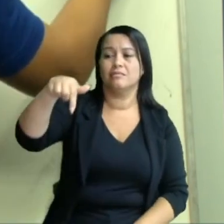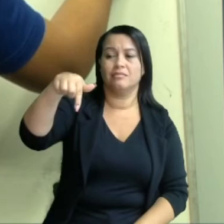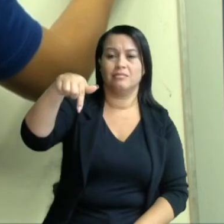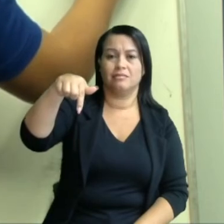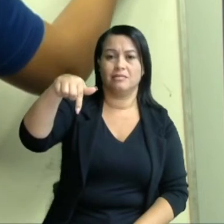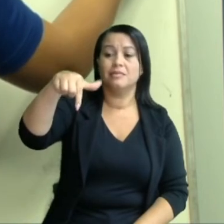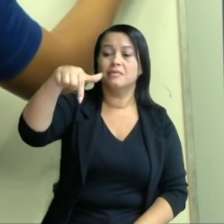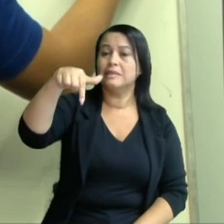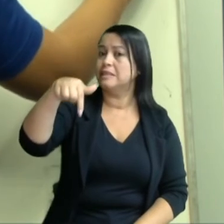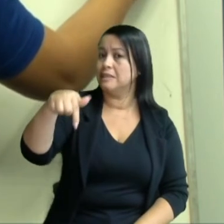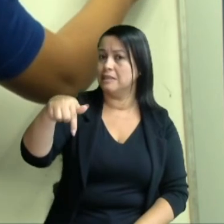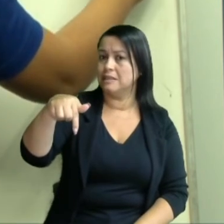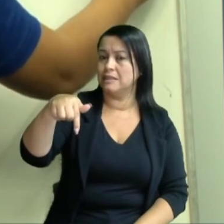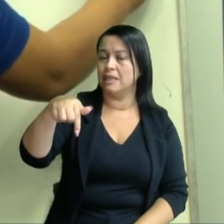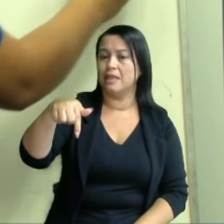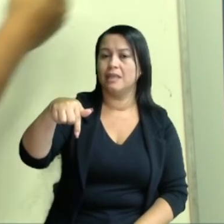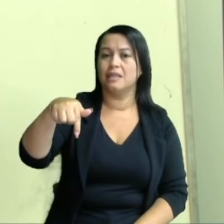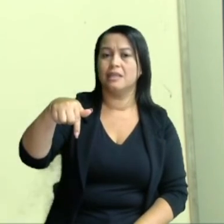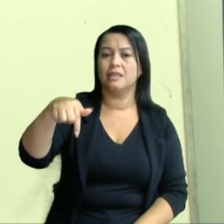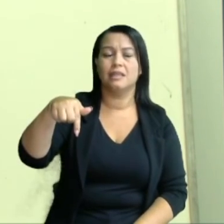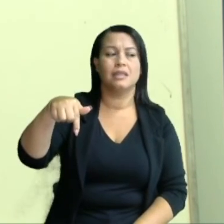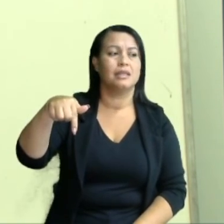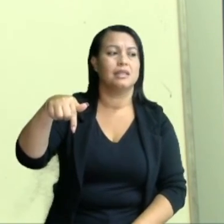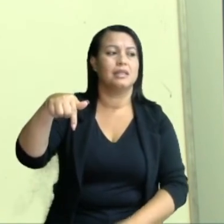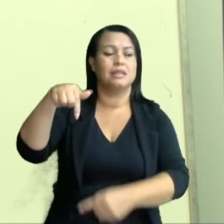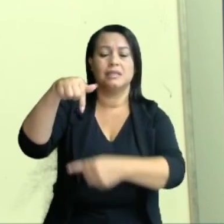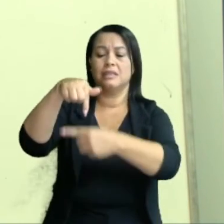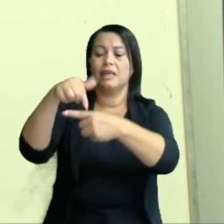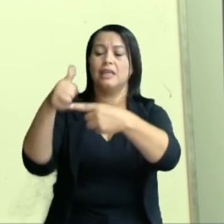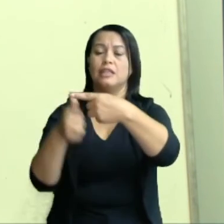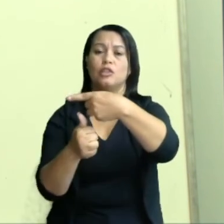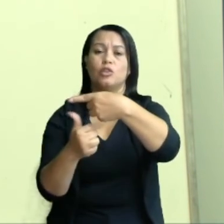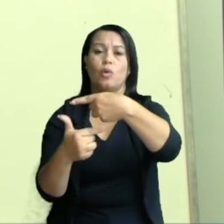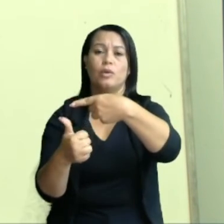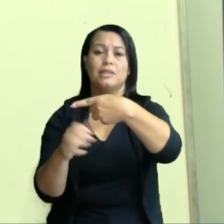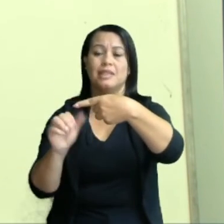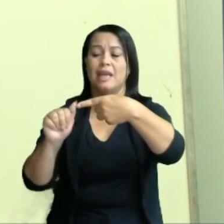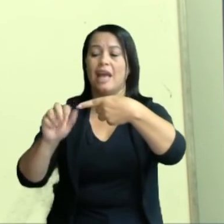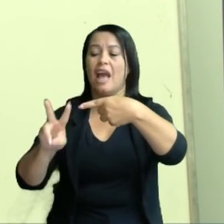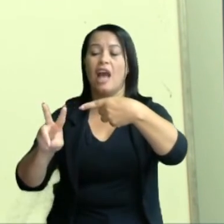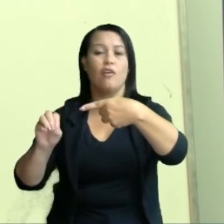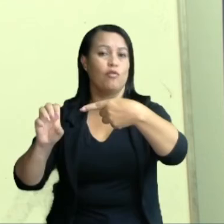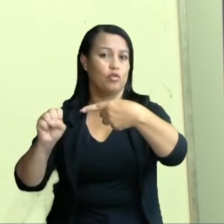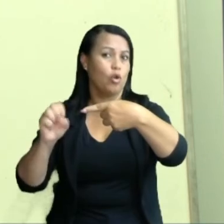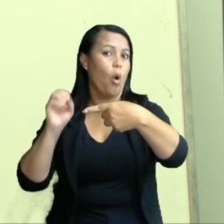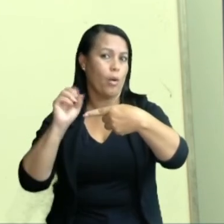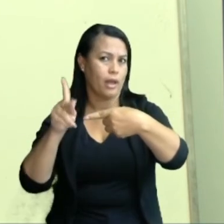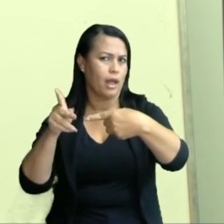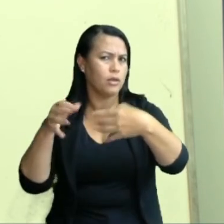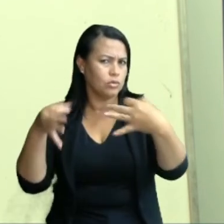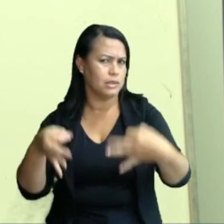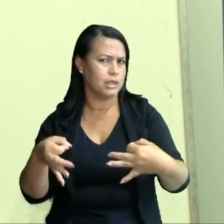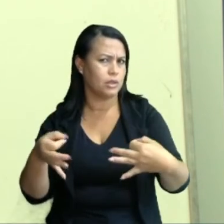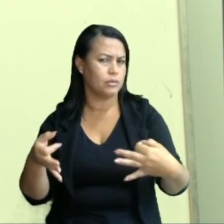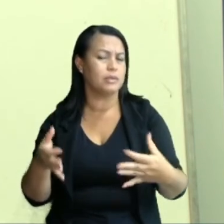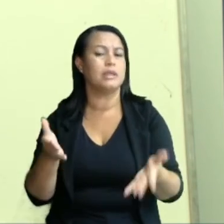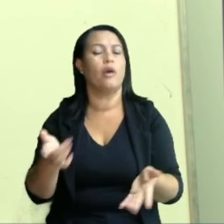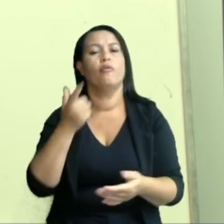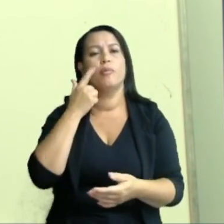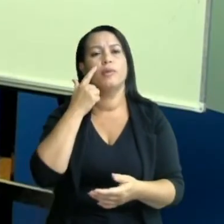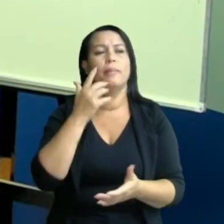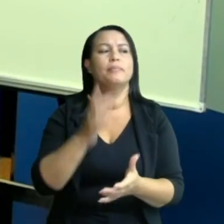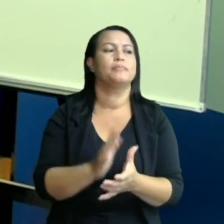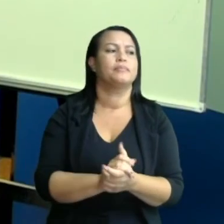7. 7, 12 avos. Ok? Tudo bem até aqui?